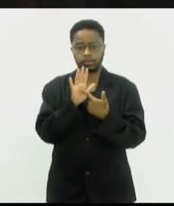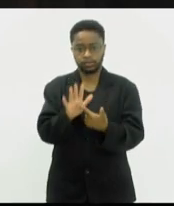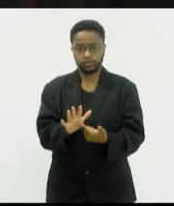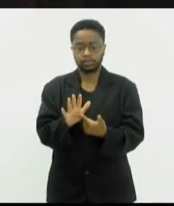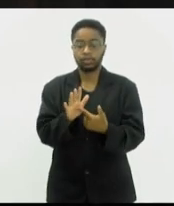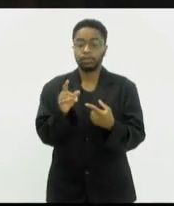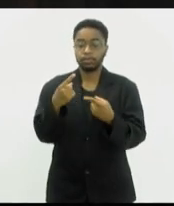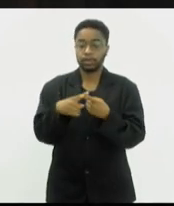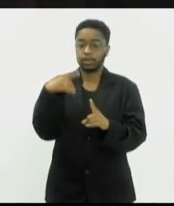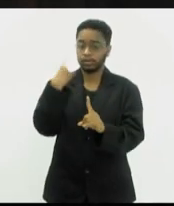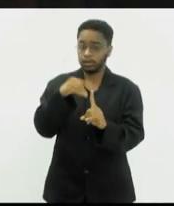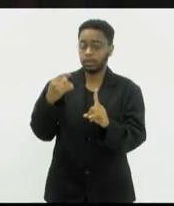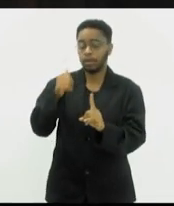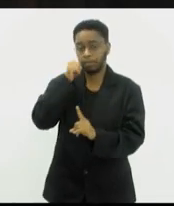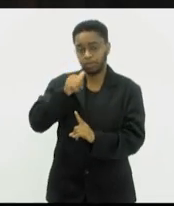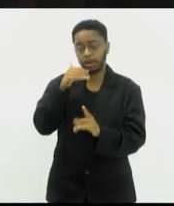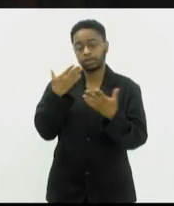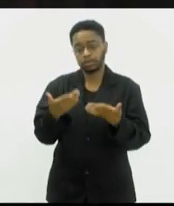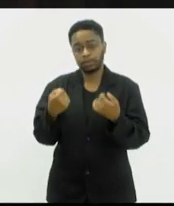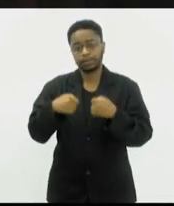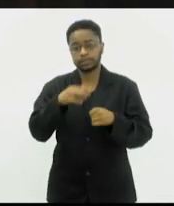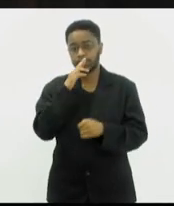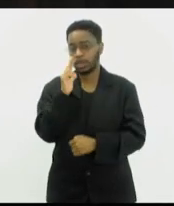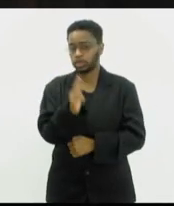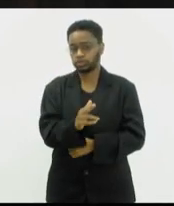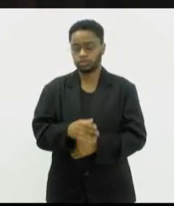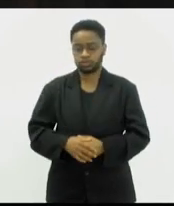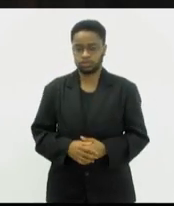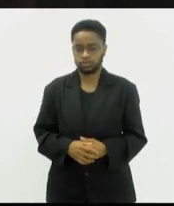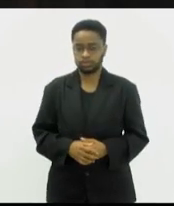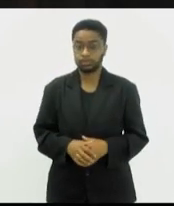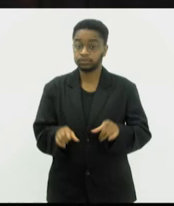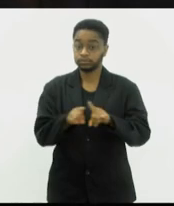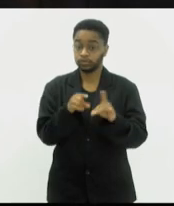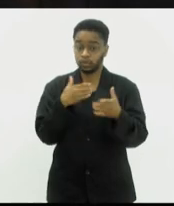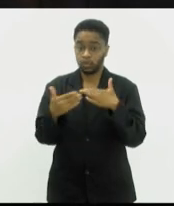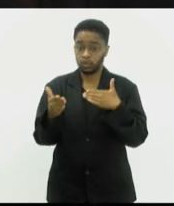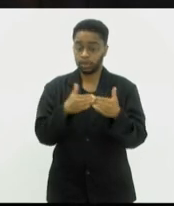e, portanto, tem que responder por isso. E